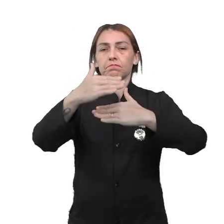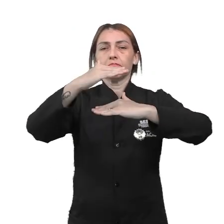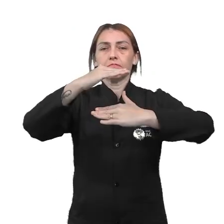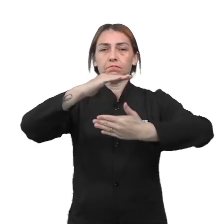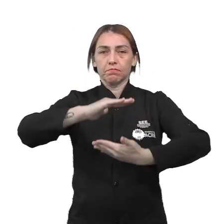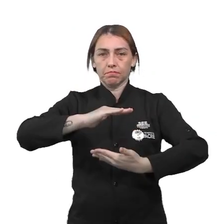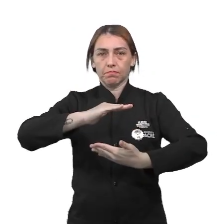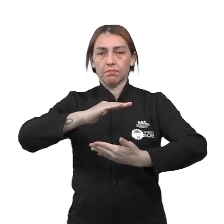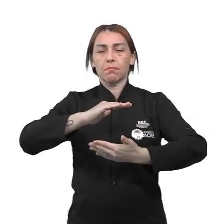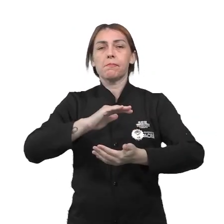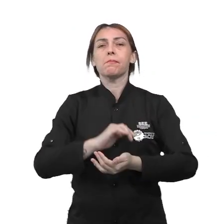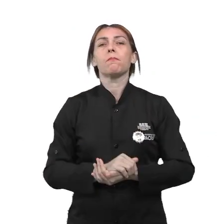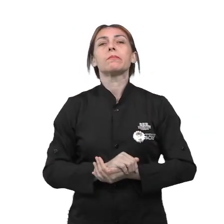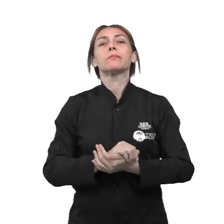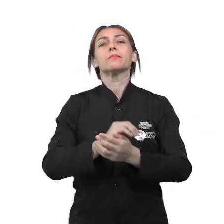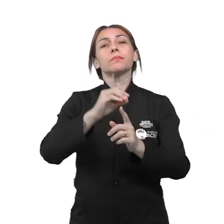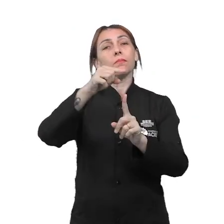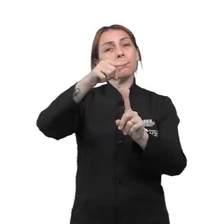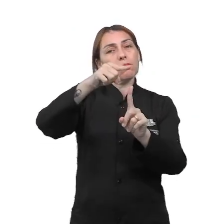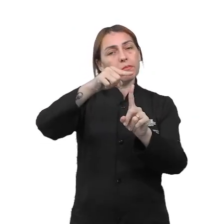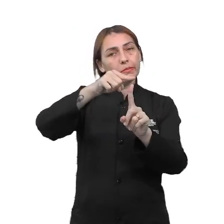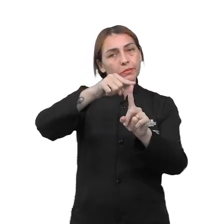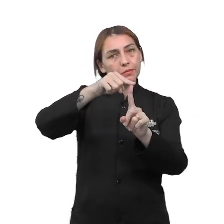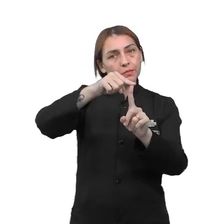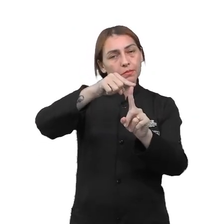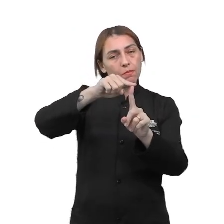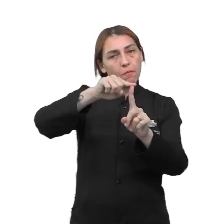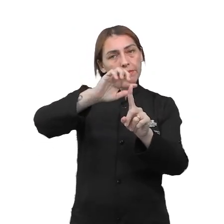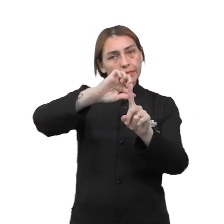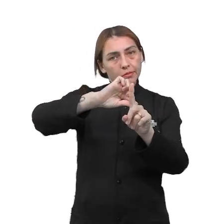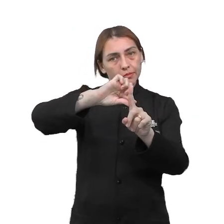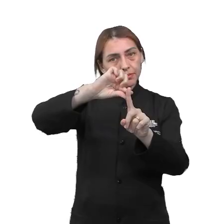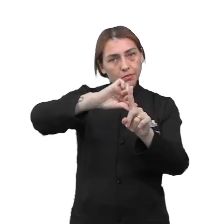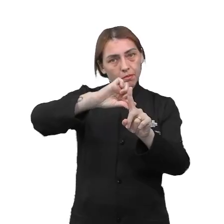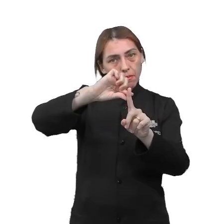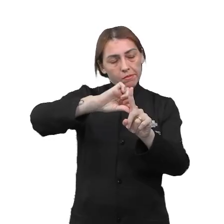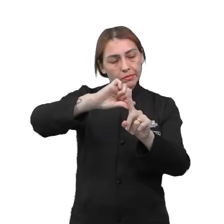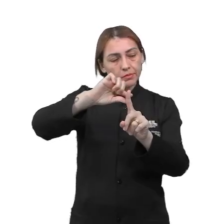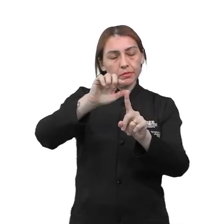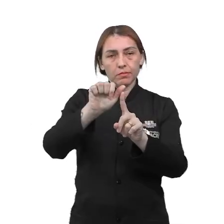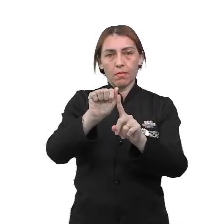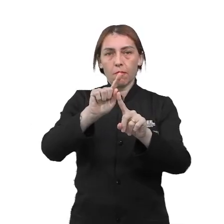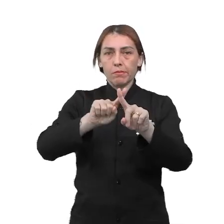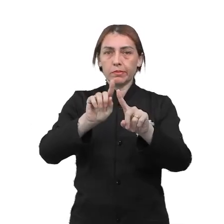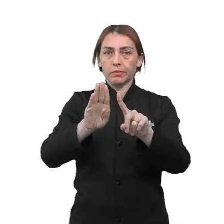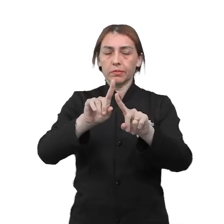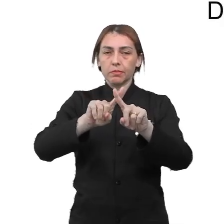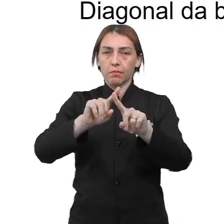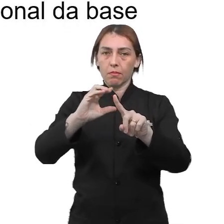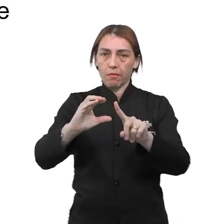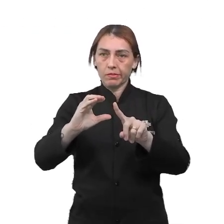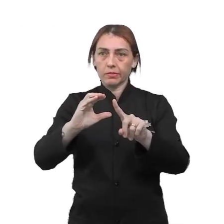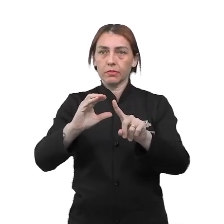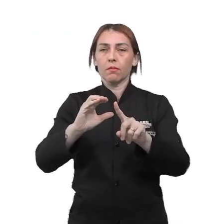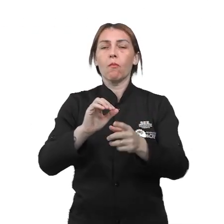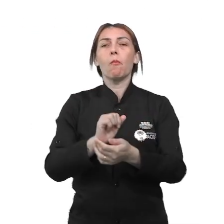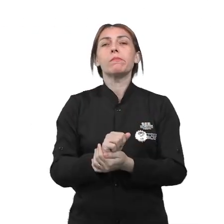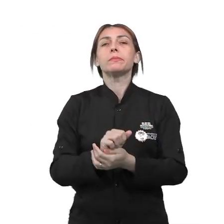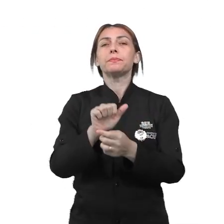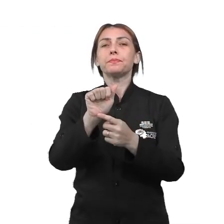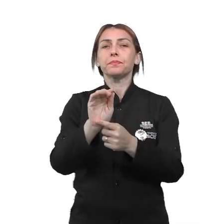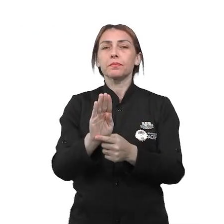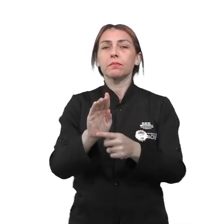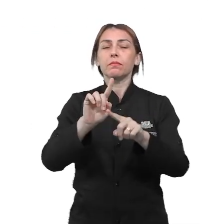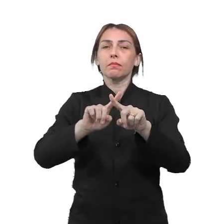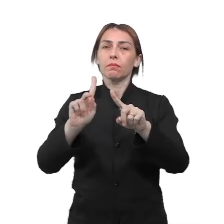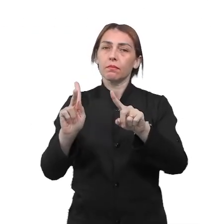de suas arestas, ou seja, A vezes B vezes C. Olha aqui, ó. Tá bom? Área da base vezes altura. O que nós temos mais? Nós